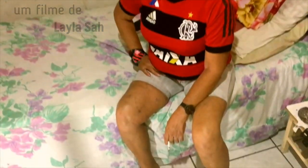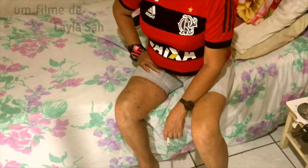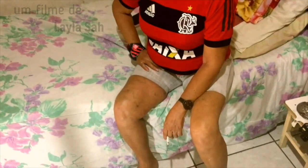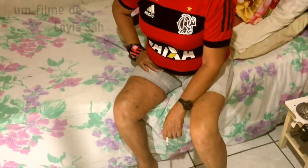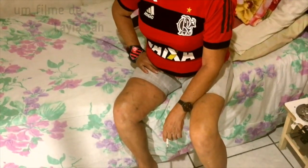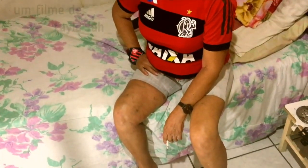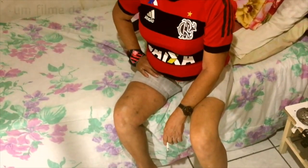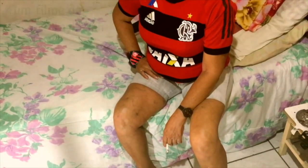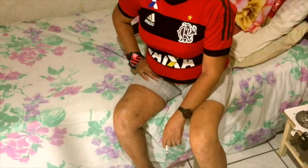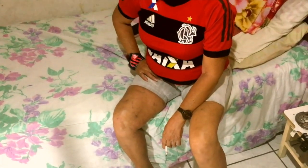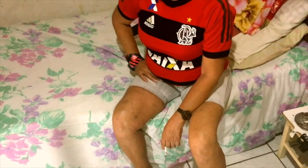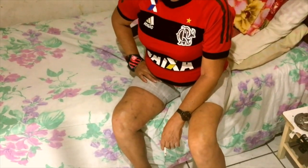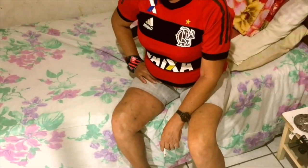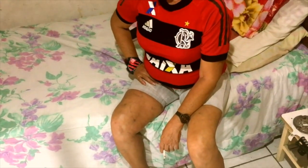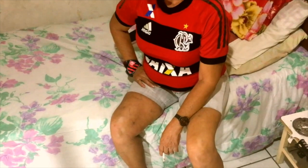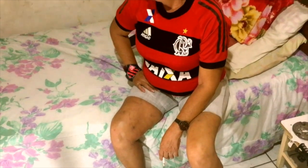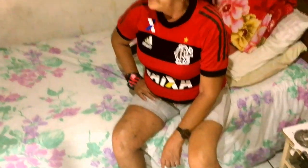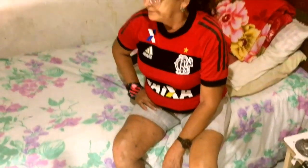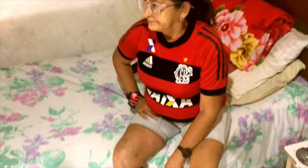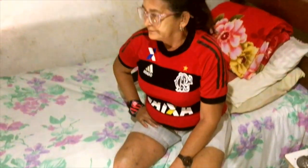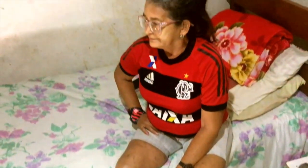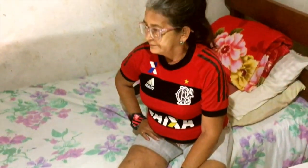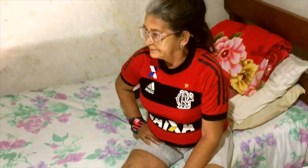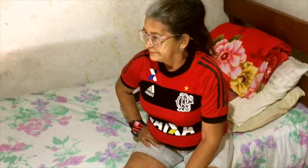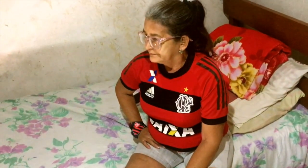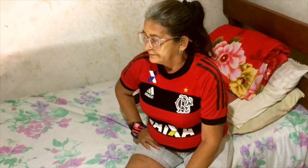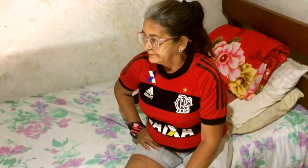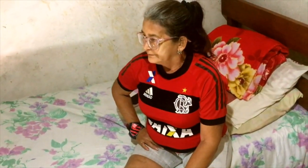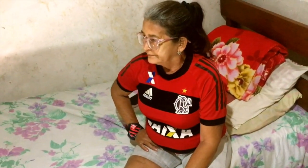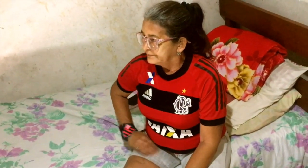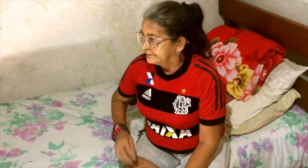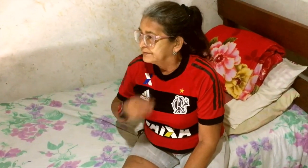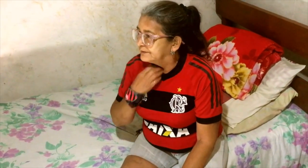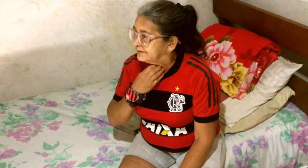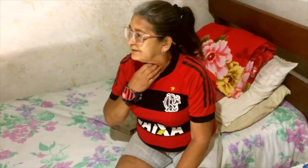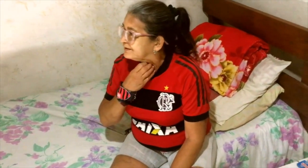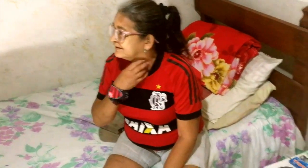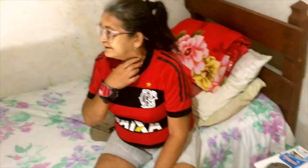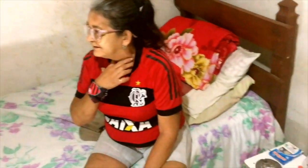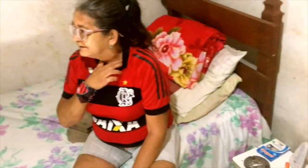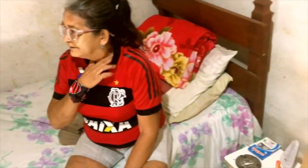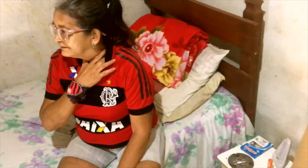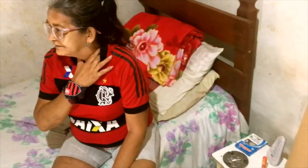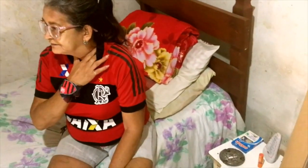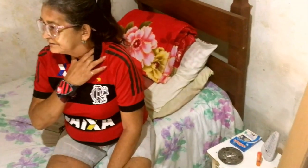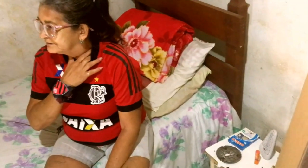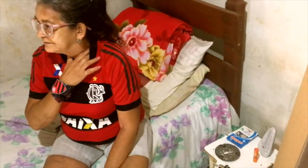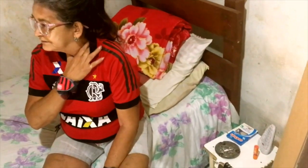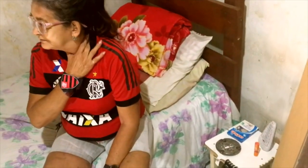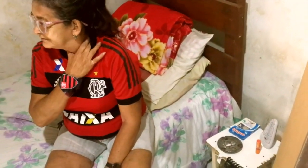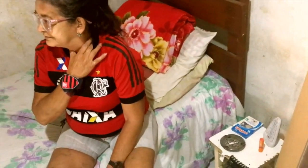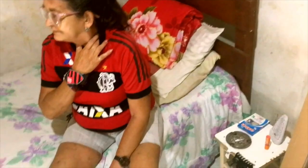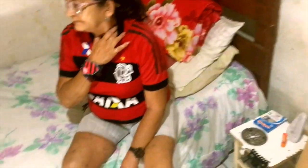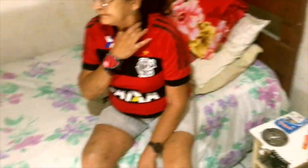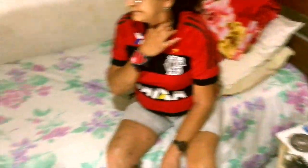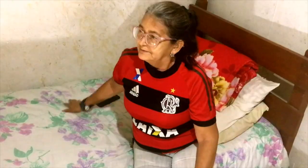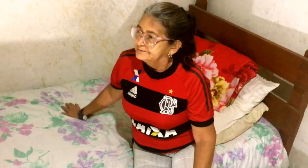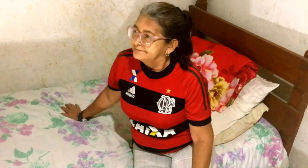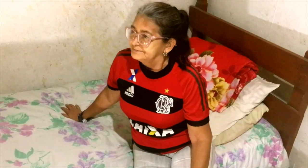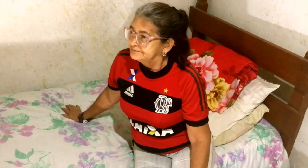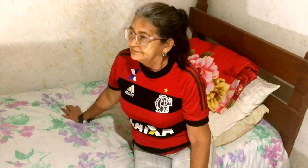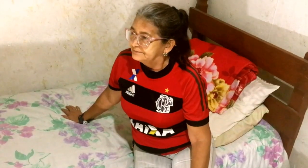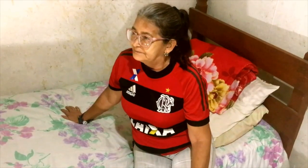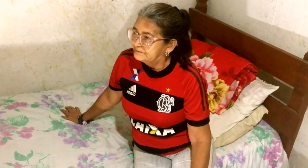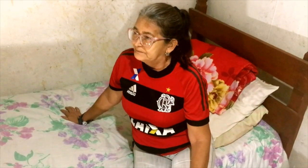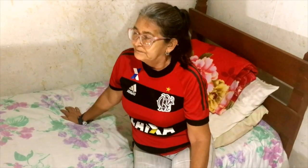Falou alguma coisa, o Gerson da reação do Pará, que pode ter jogado o braço, porque o Gerson não mostrando o outro, o Vitor Catamaro